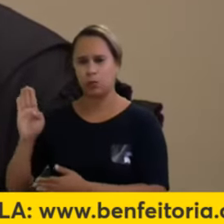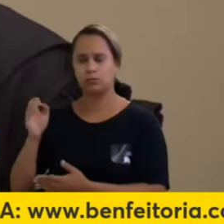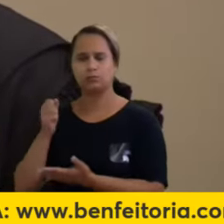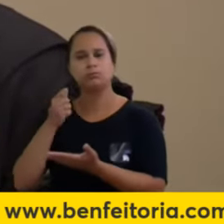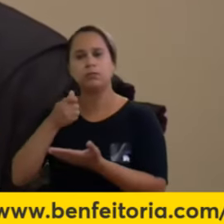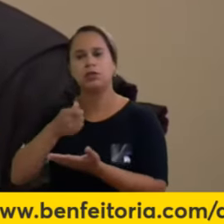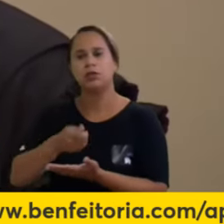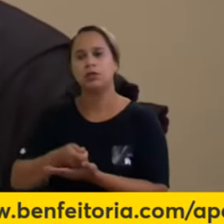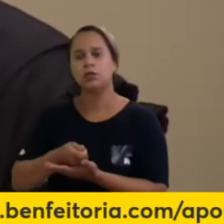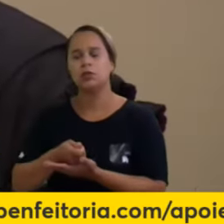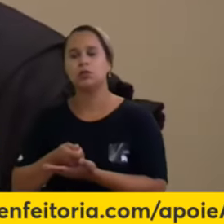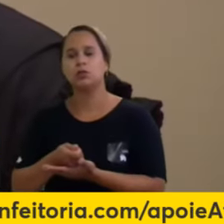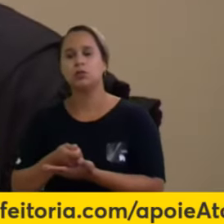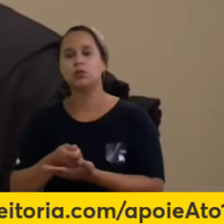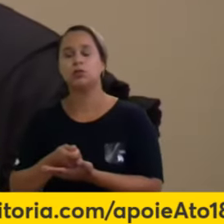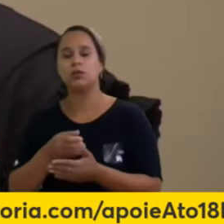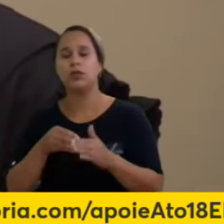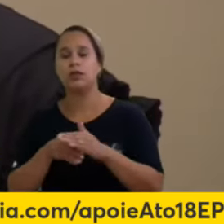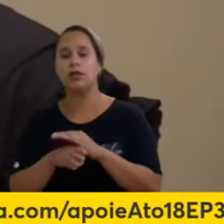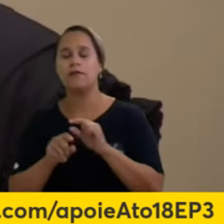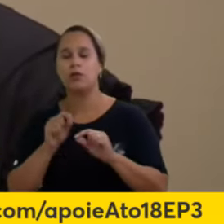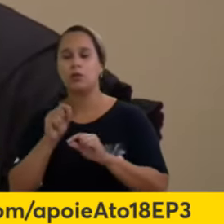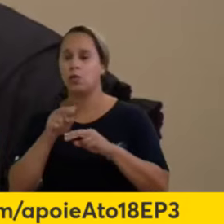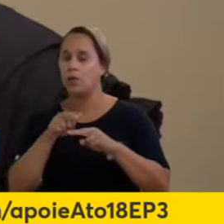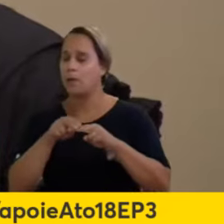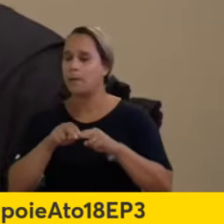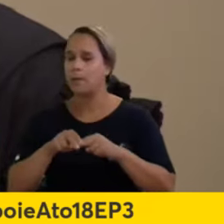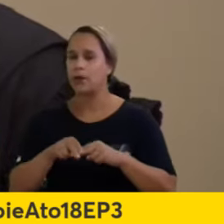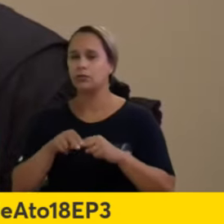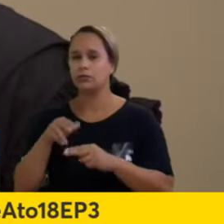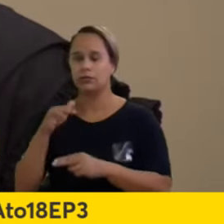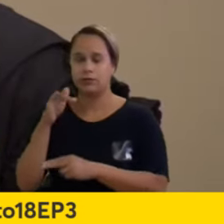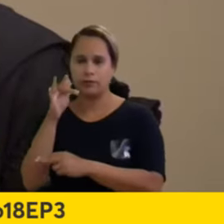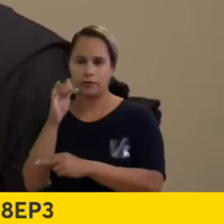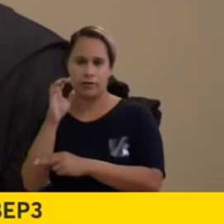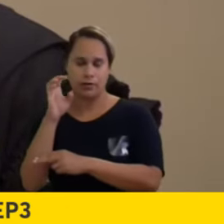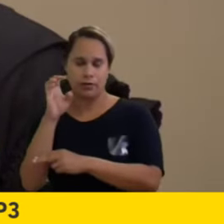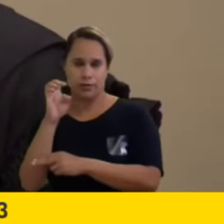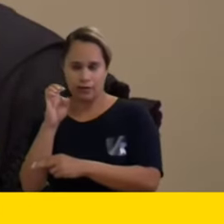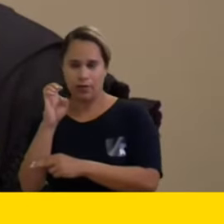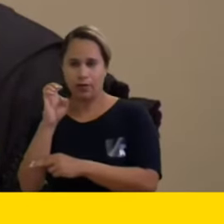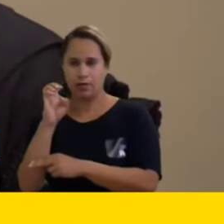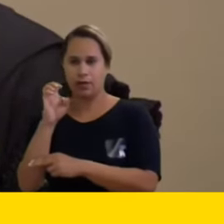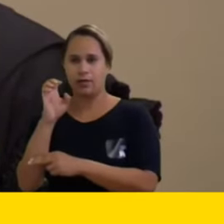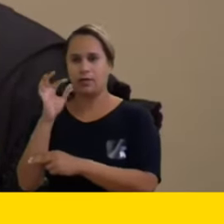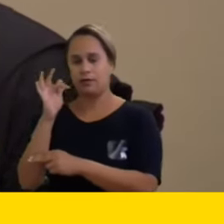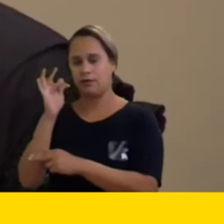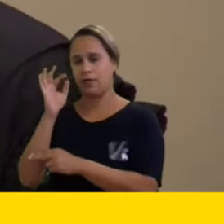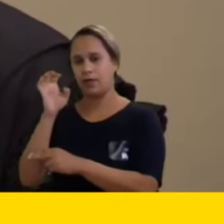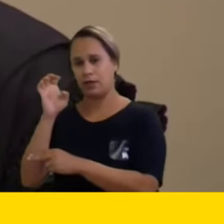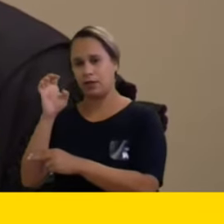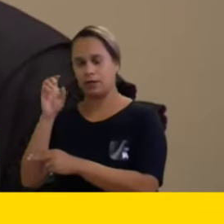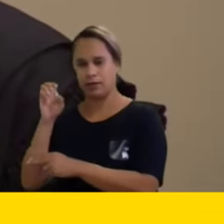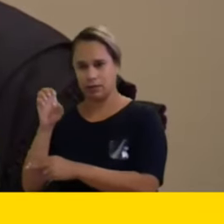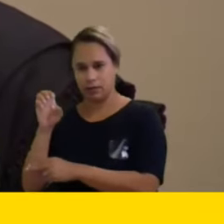financiamento de campanha demra Evidente confito e sobreposição de interesses privados relator Ministro Sérgio banhos e que na